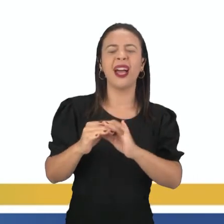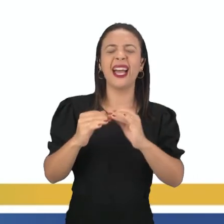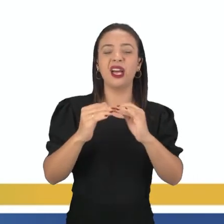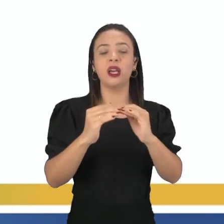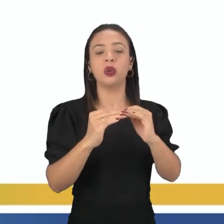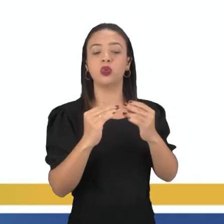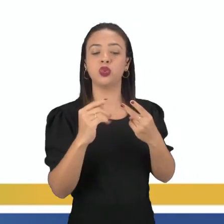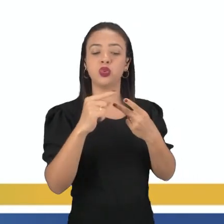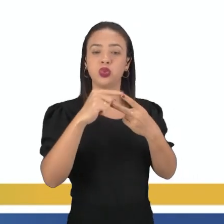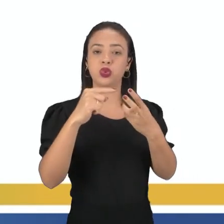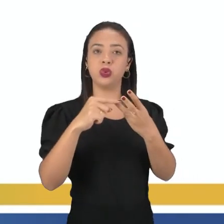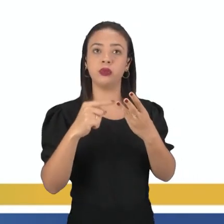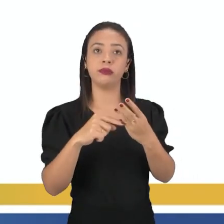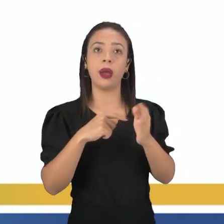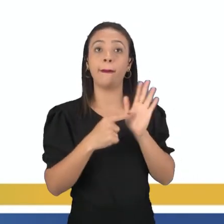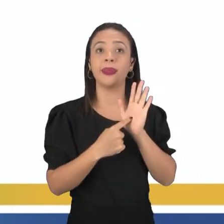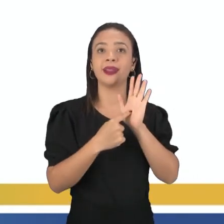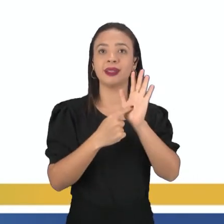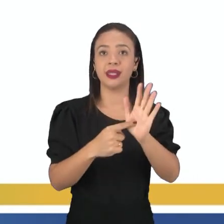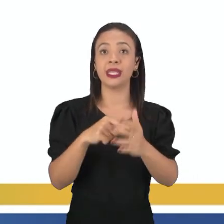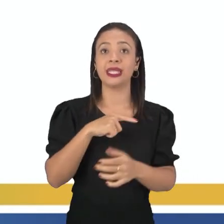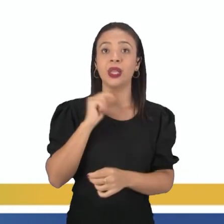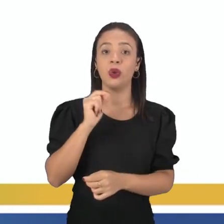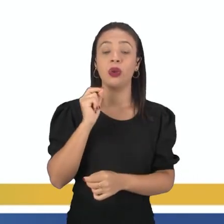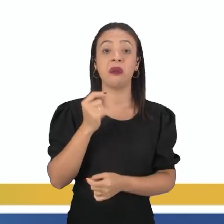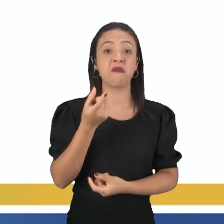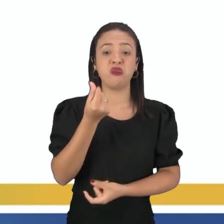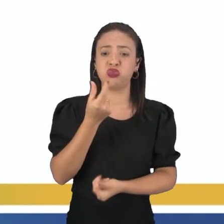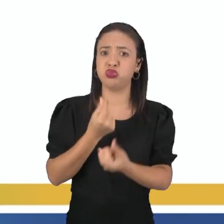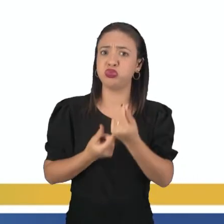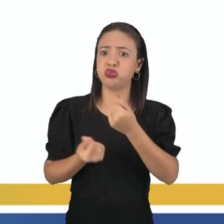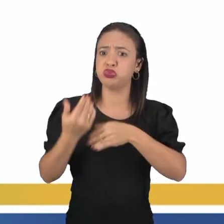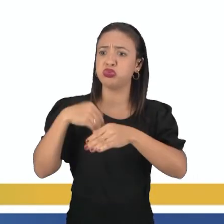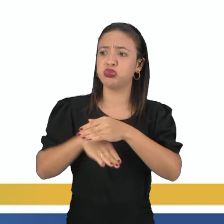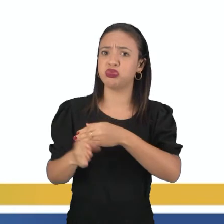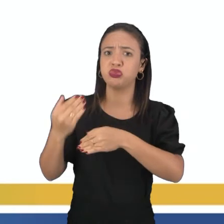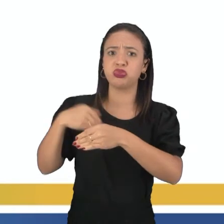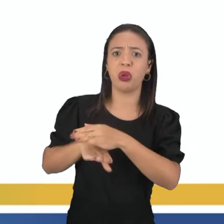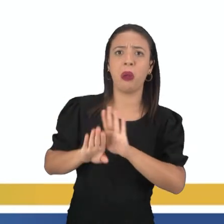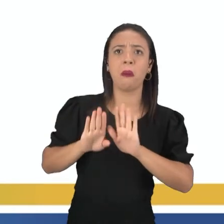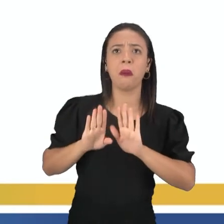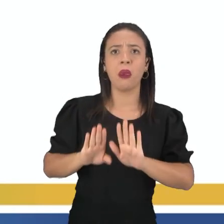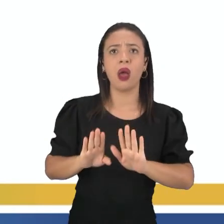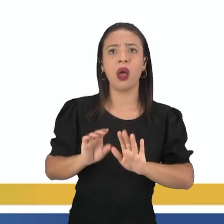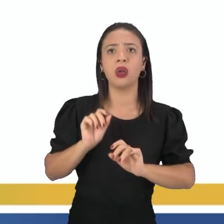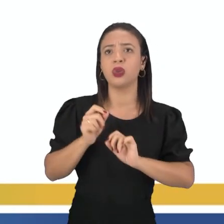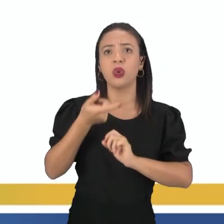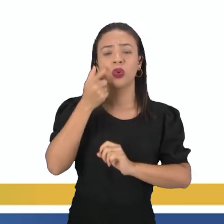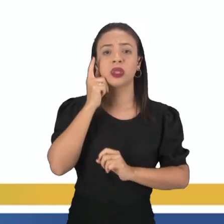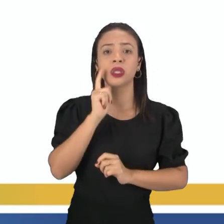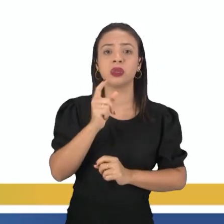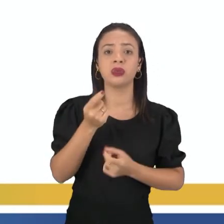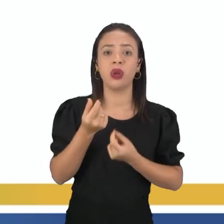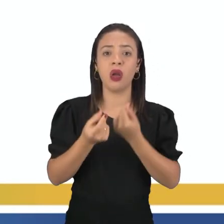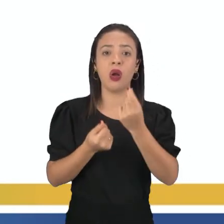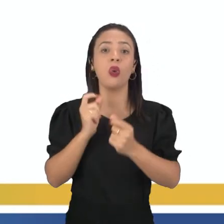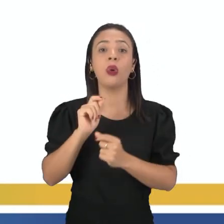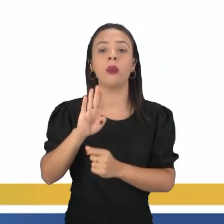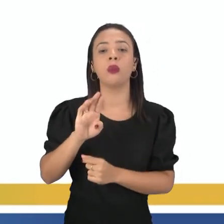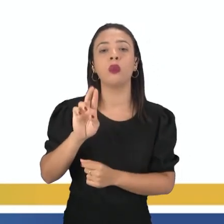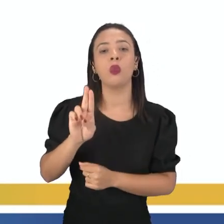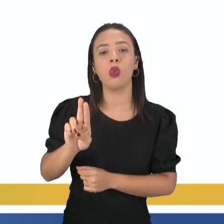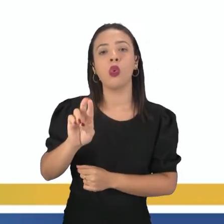ganha destaque, sendo que havia acumulado riqueza, porém não o prestígio, que é a nossa grande